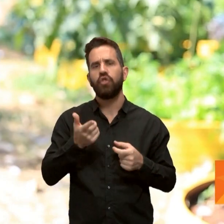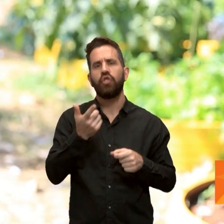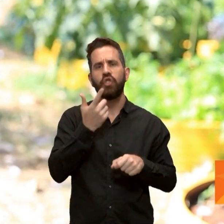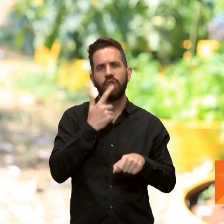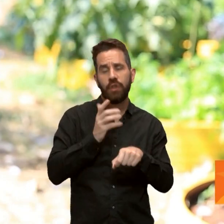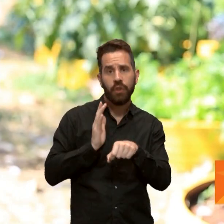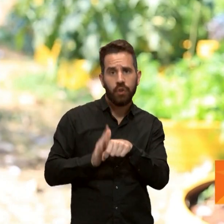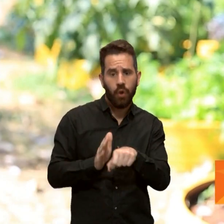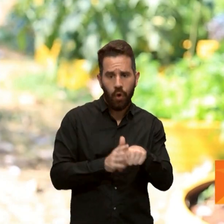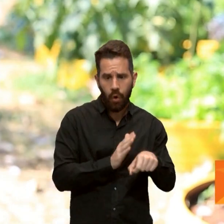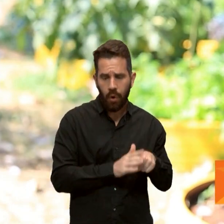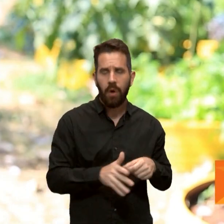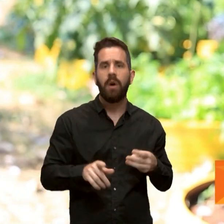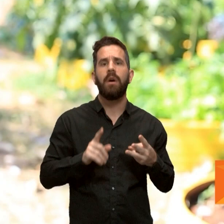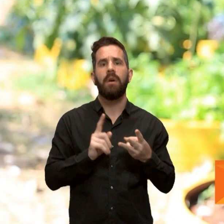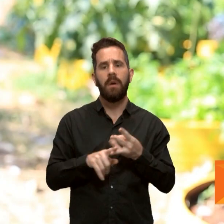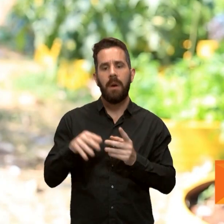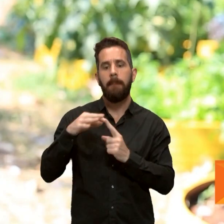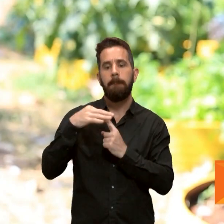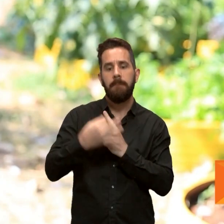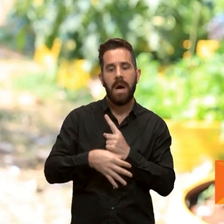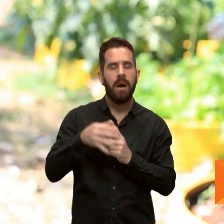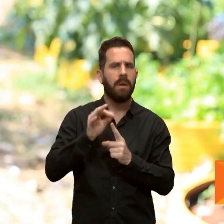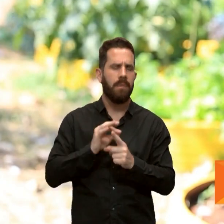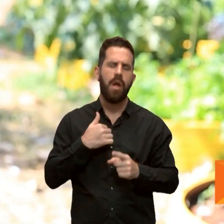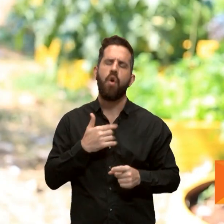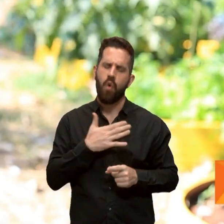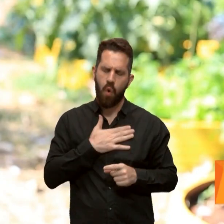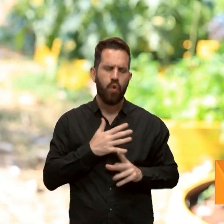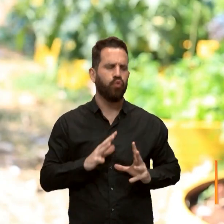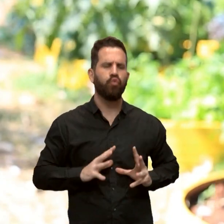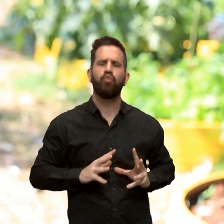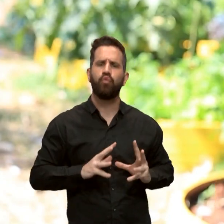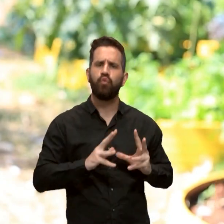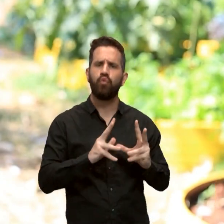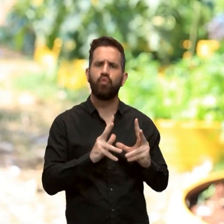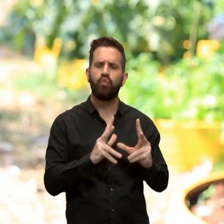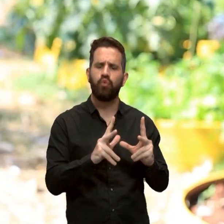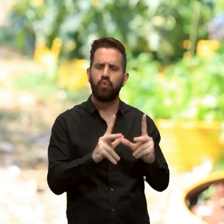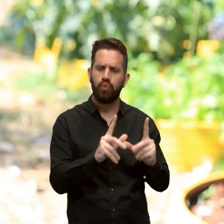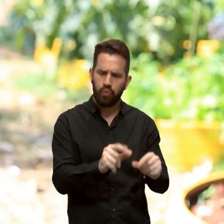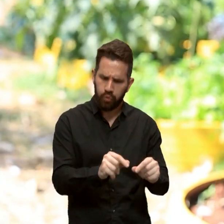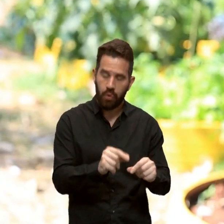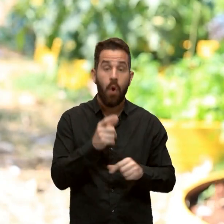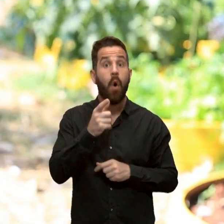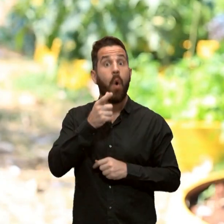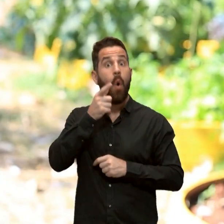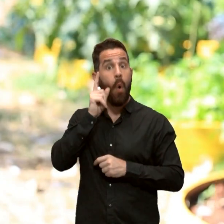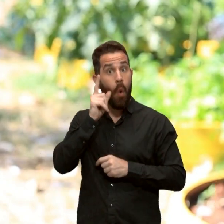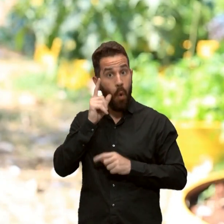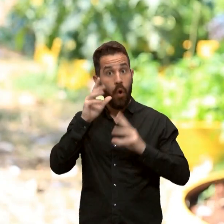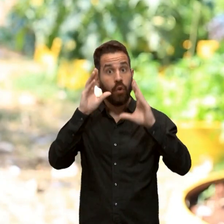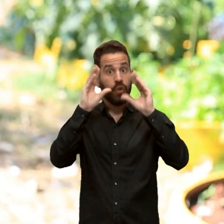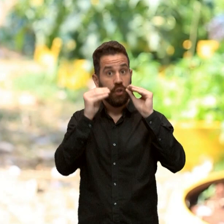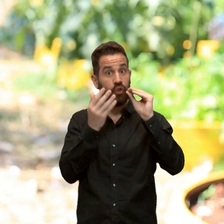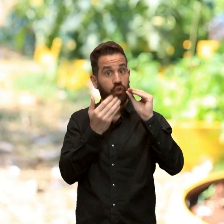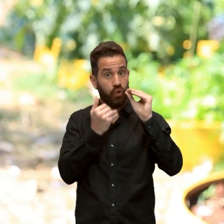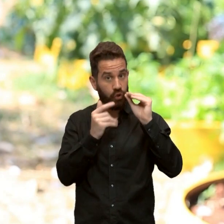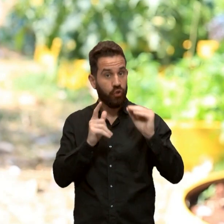tomate, também banana, eu gosto de tudo. Ontem teve jantinha, teve